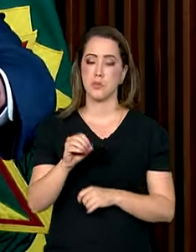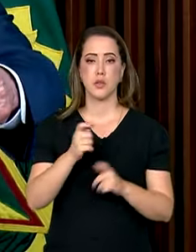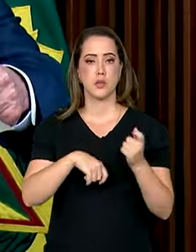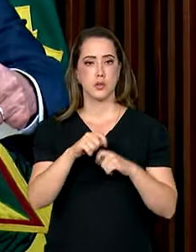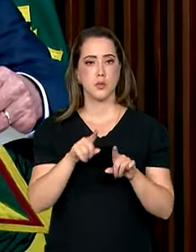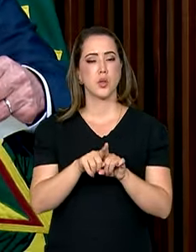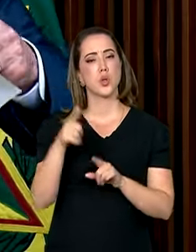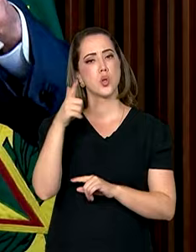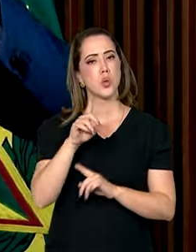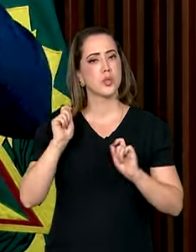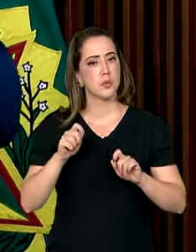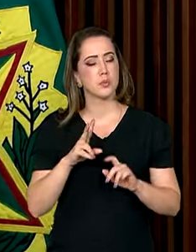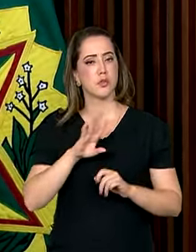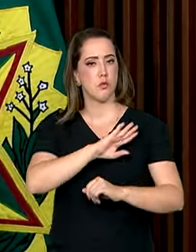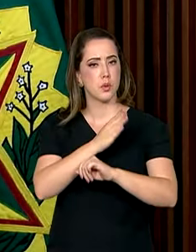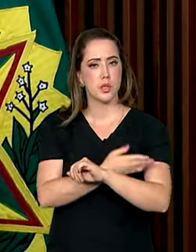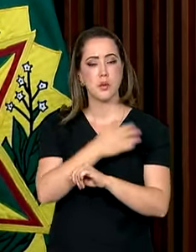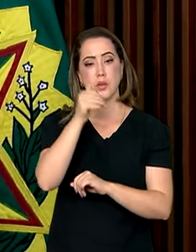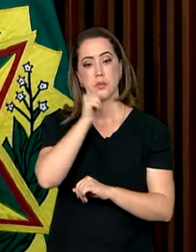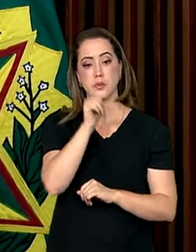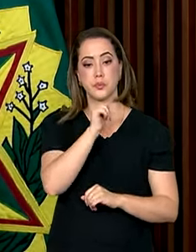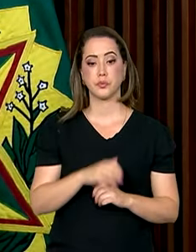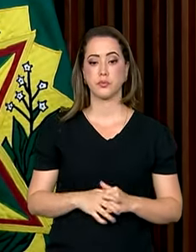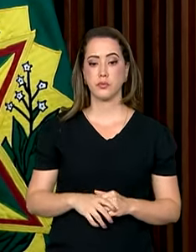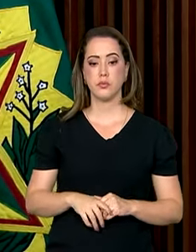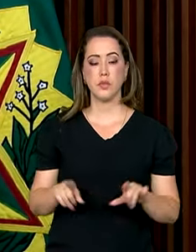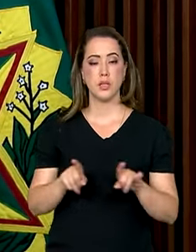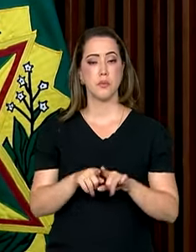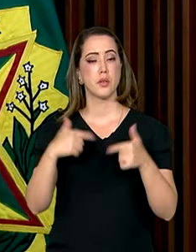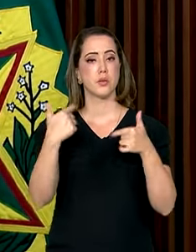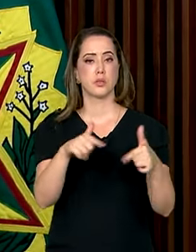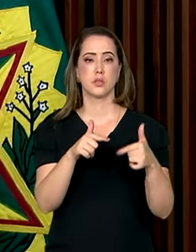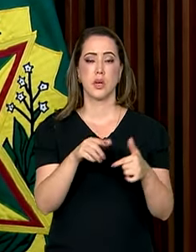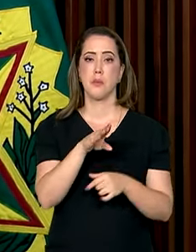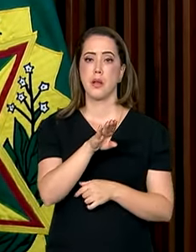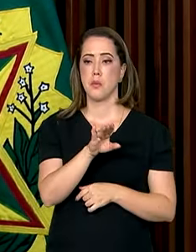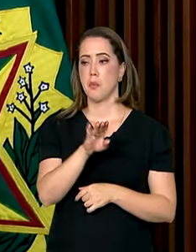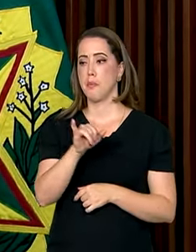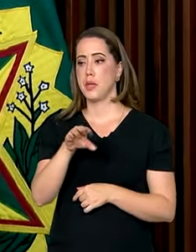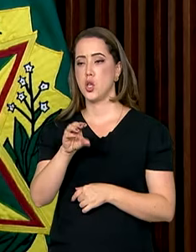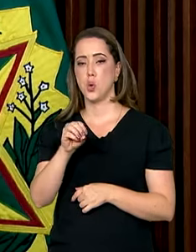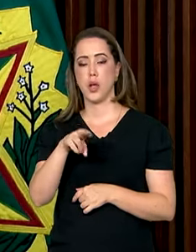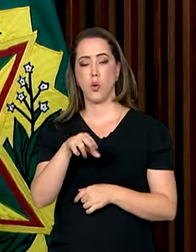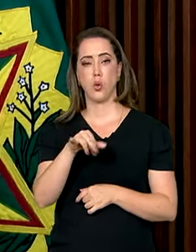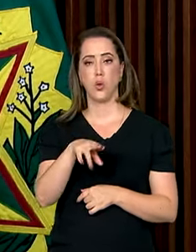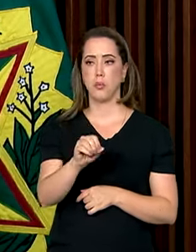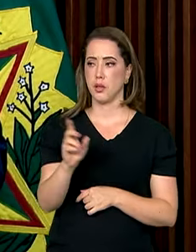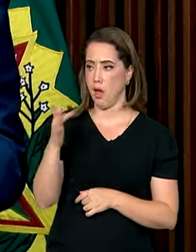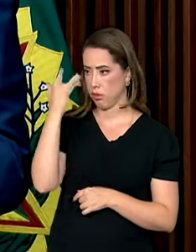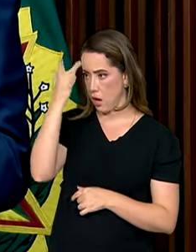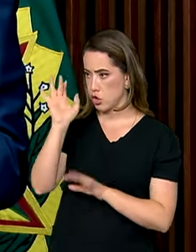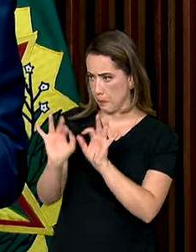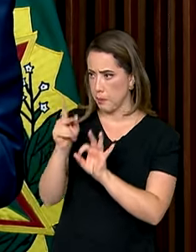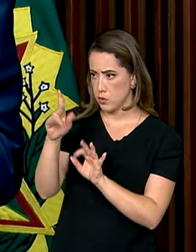empoderamento das mulheres e também vamos lançar uma iniciativa para a bioeconomia andade Se prepare com